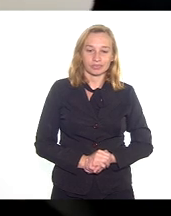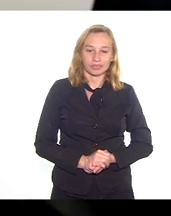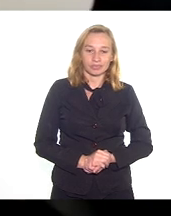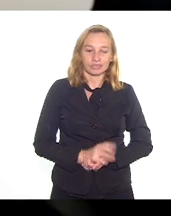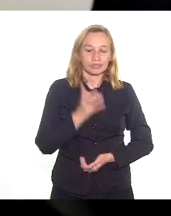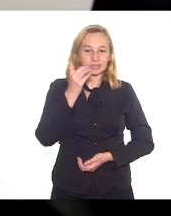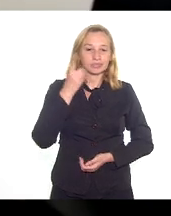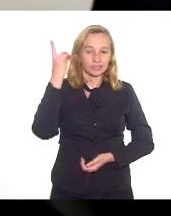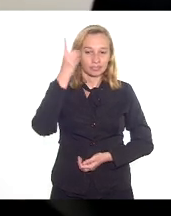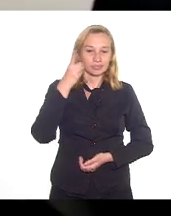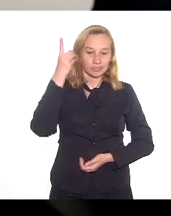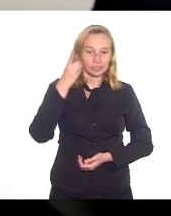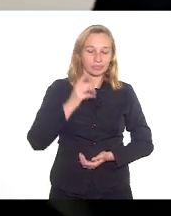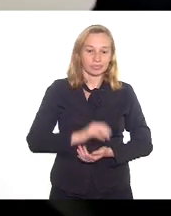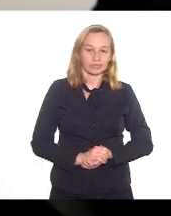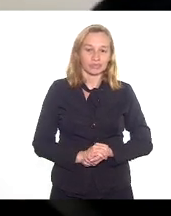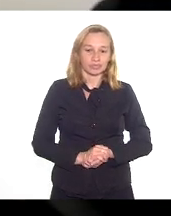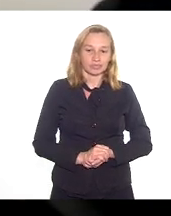Deputado